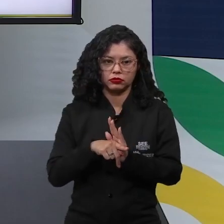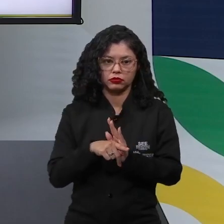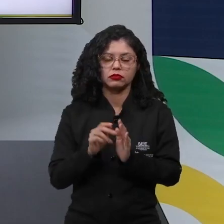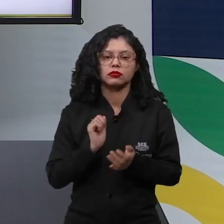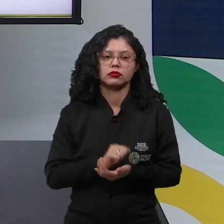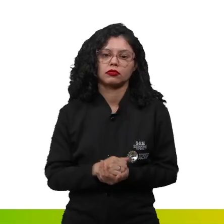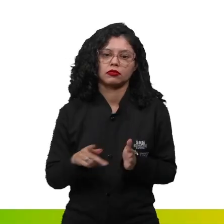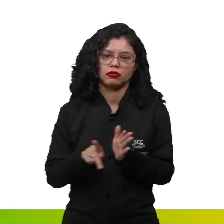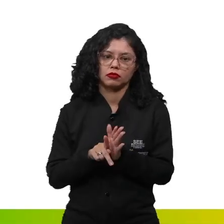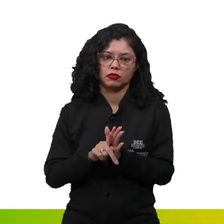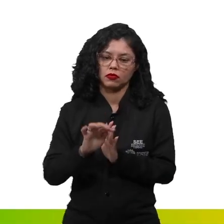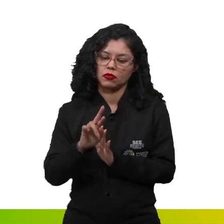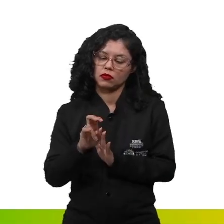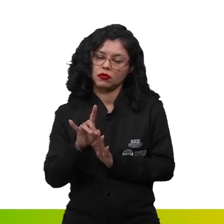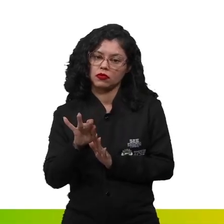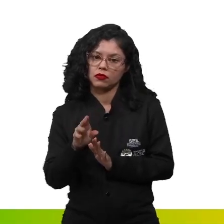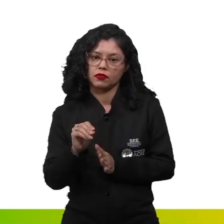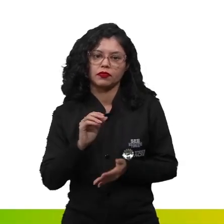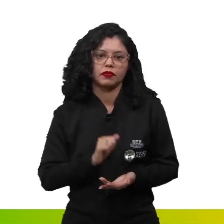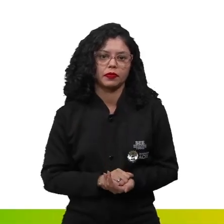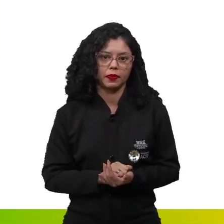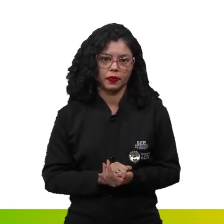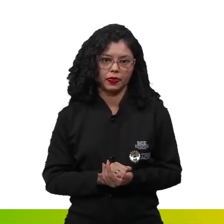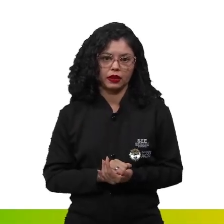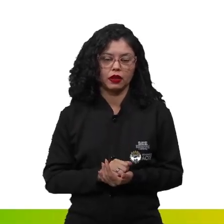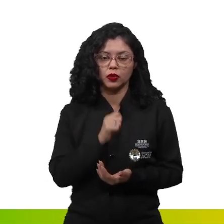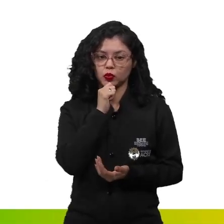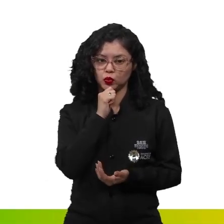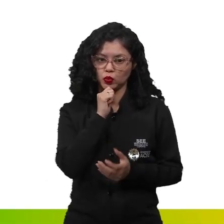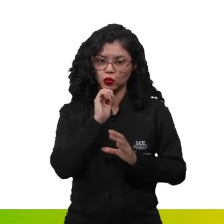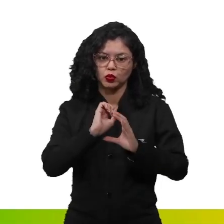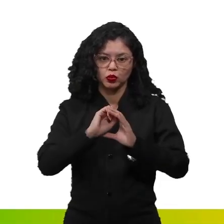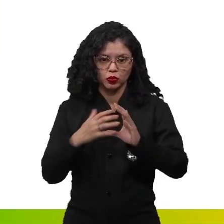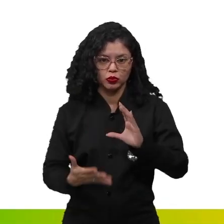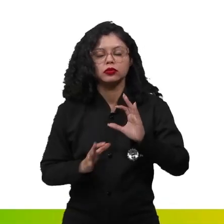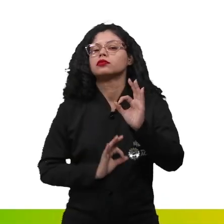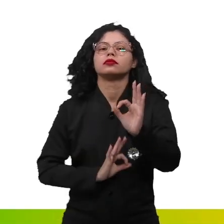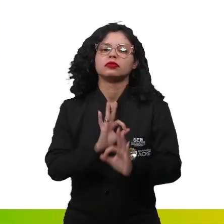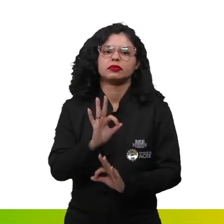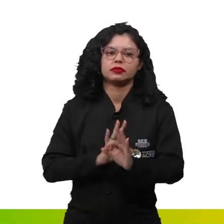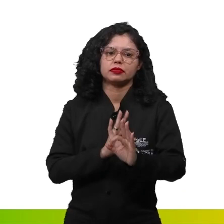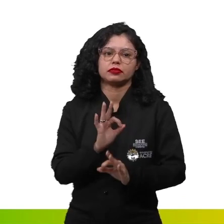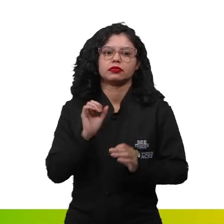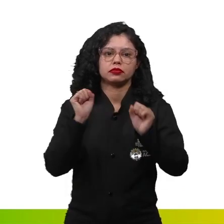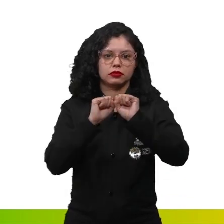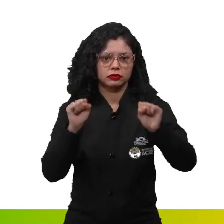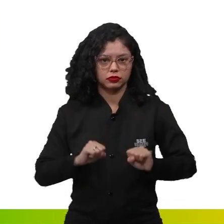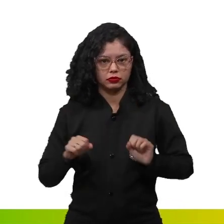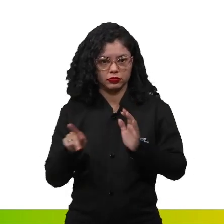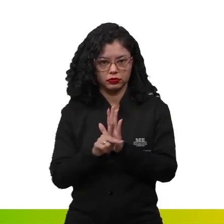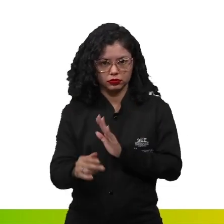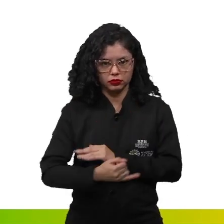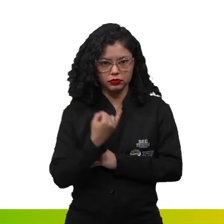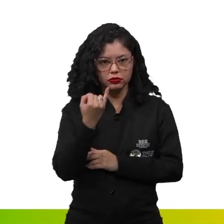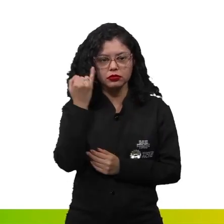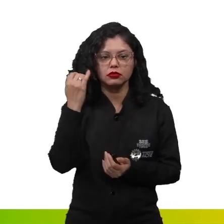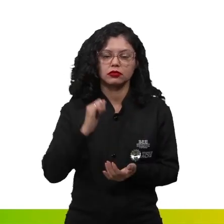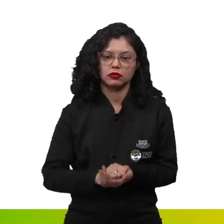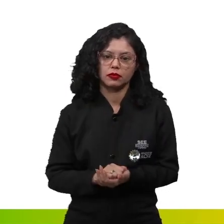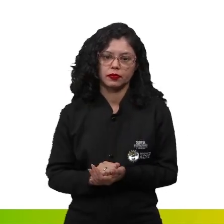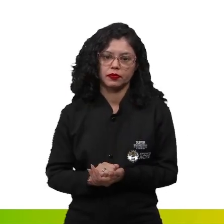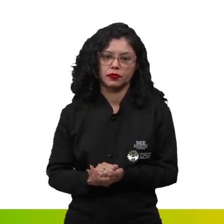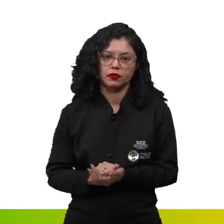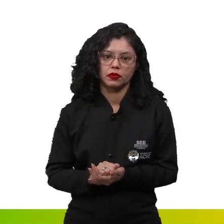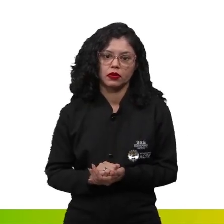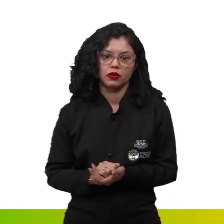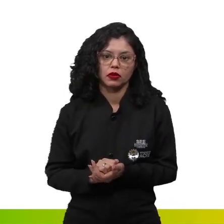aqui. Antes de a gente falar dessas características, dessa organização, a gente tem que falar de uma unidade principal. Estamos falando